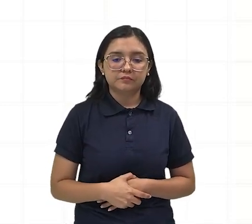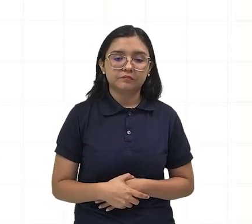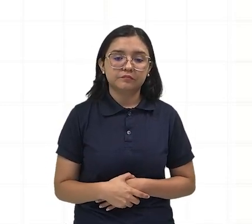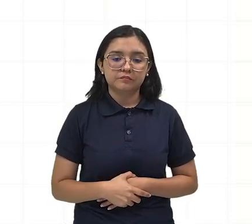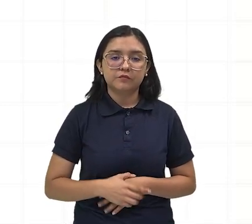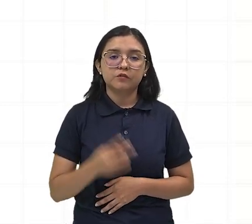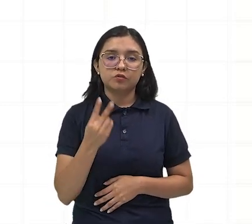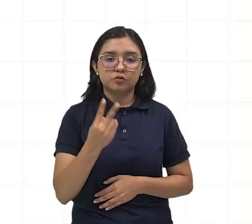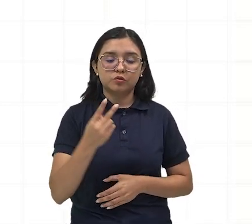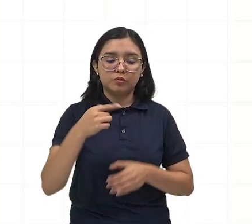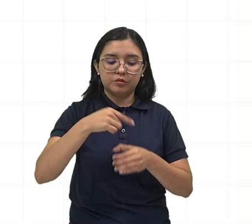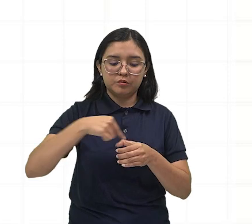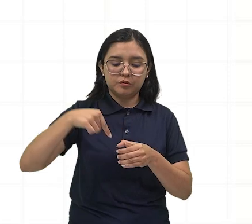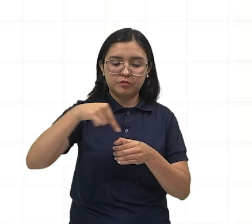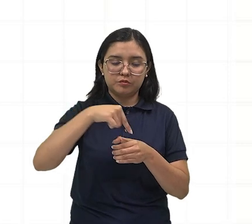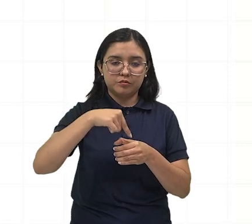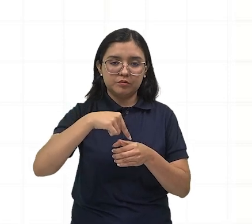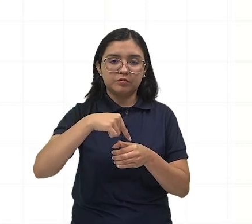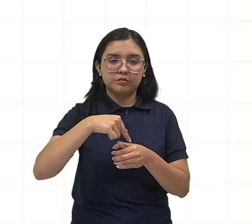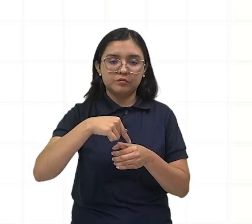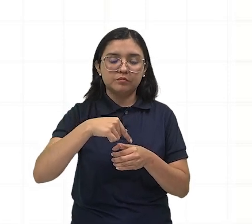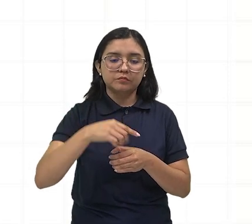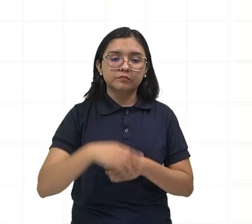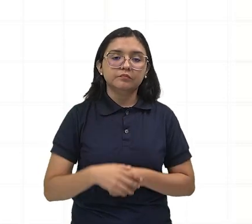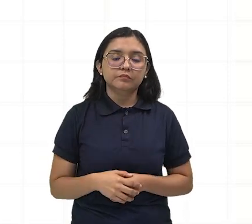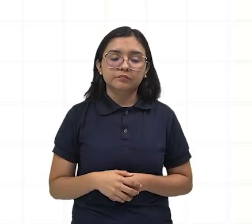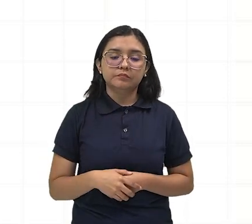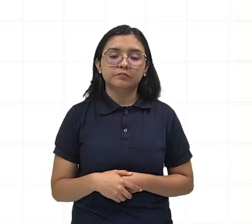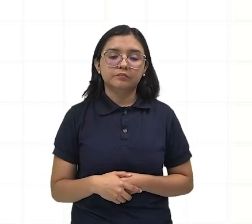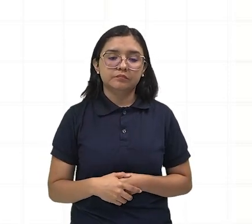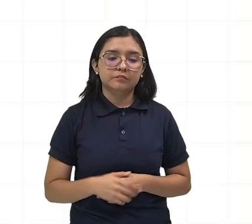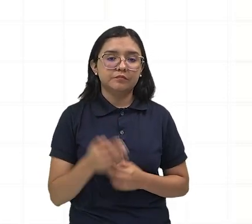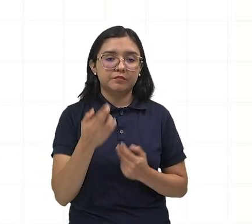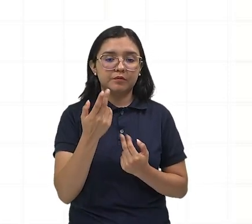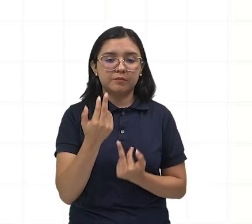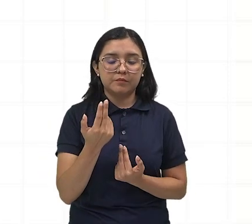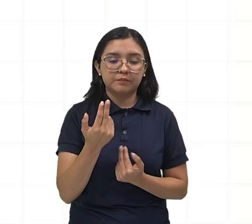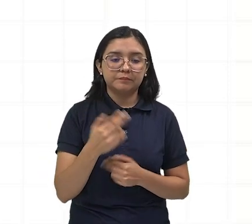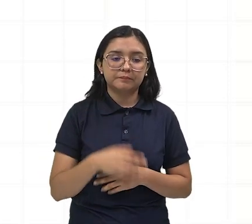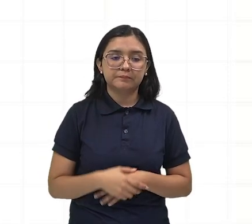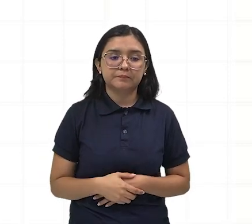dois círculos aqui são congruentes. Muito bem.